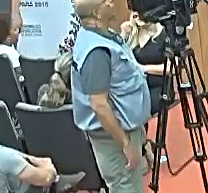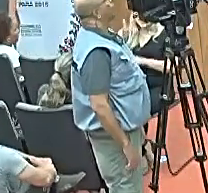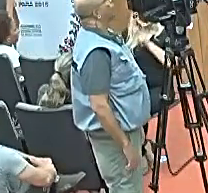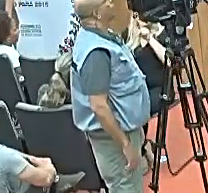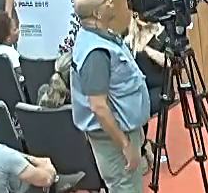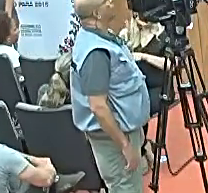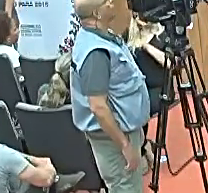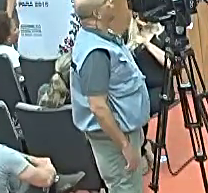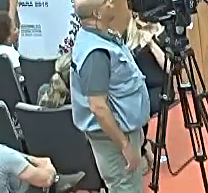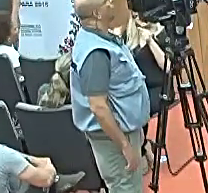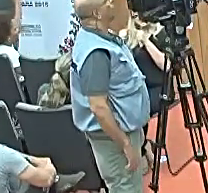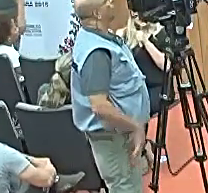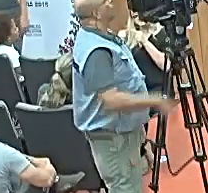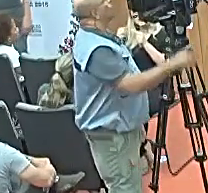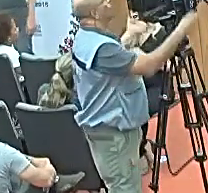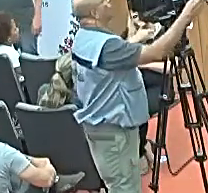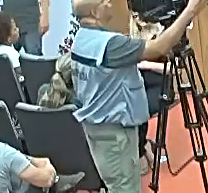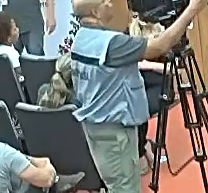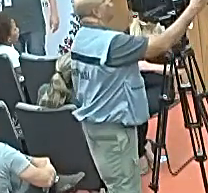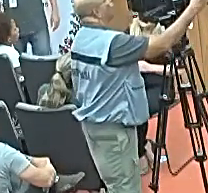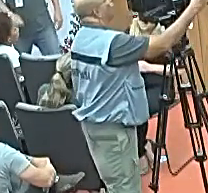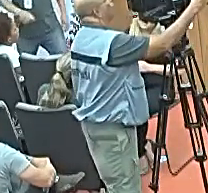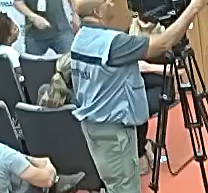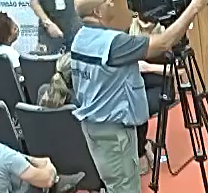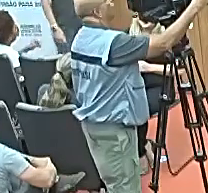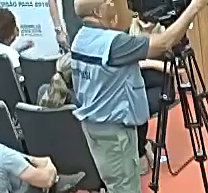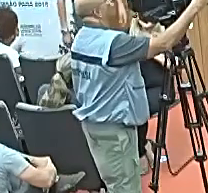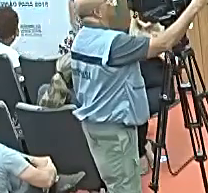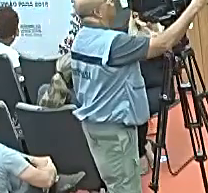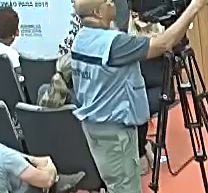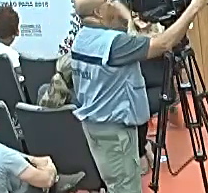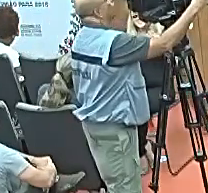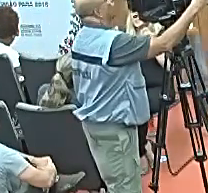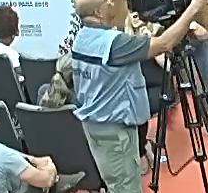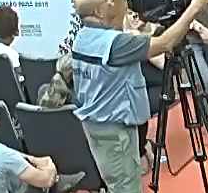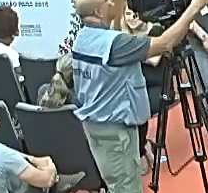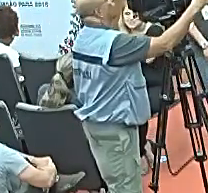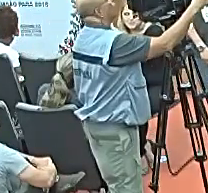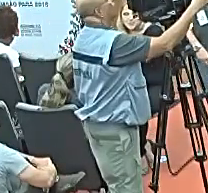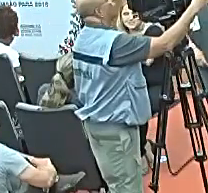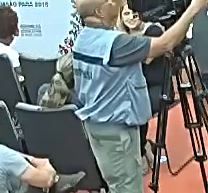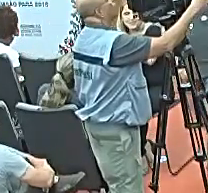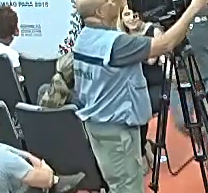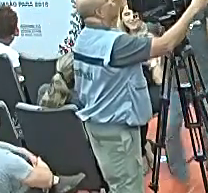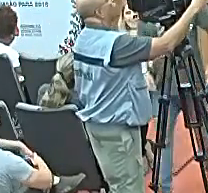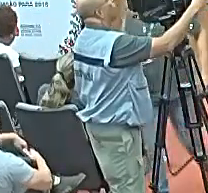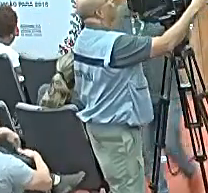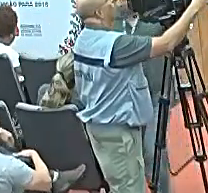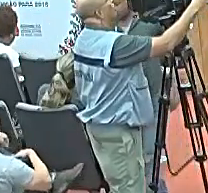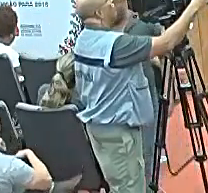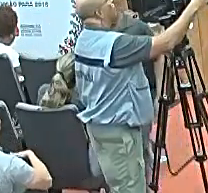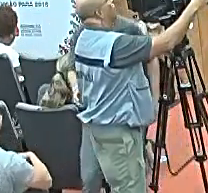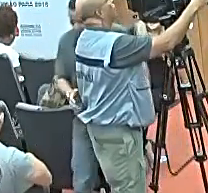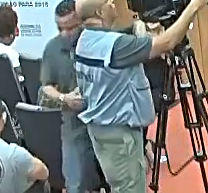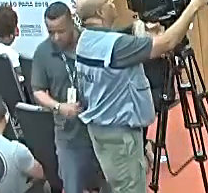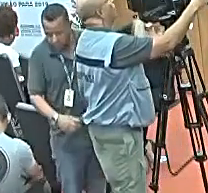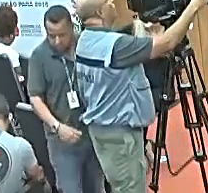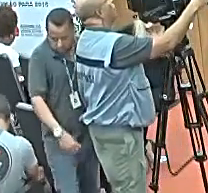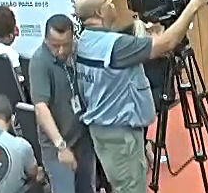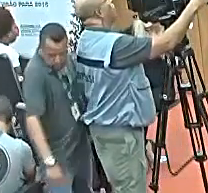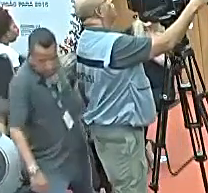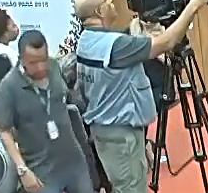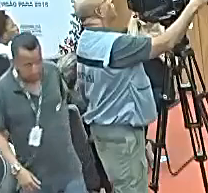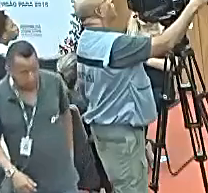com esse dia com a decisão governamental de investimento o que nos mostra a importância de ter um diálogo constante porque muitas vezes o